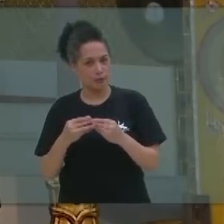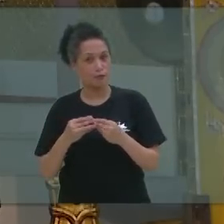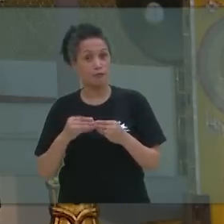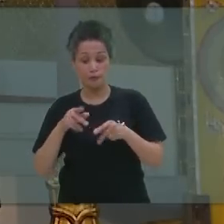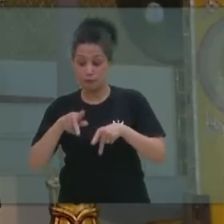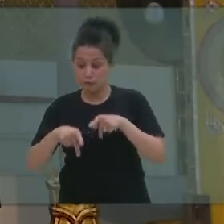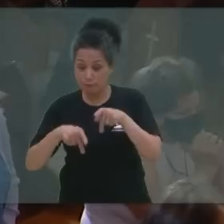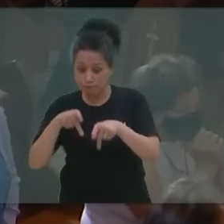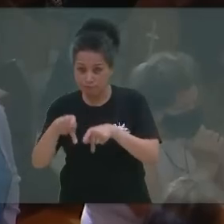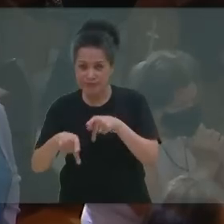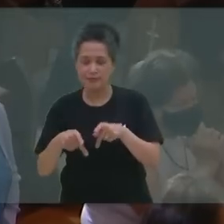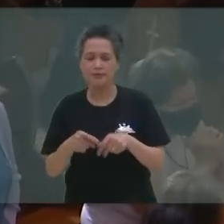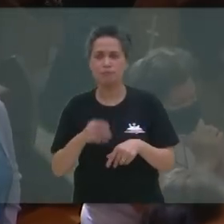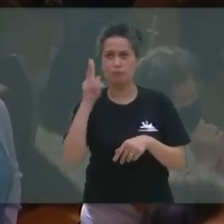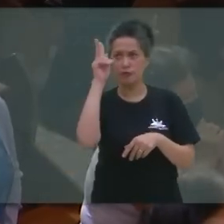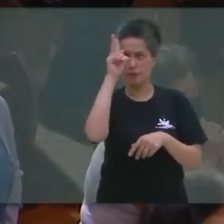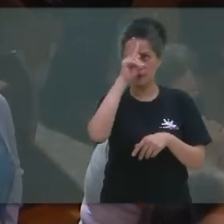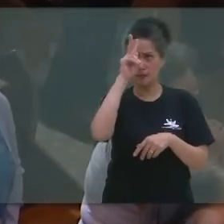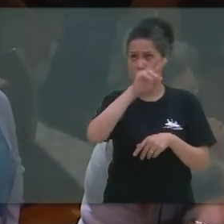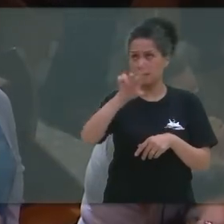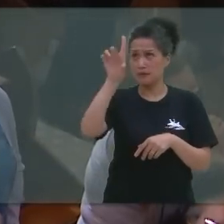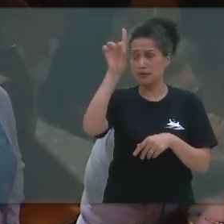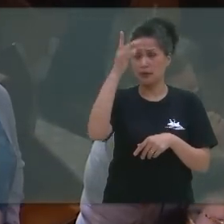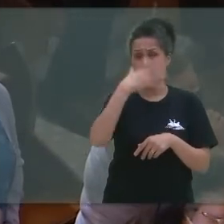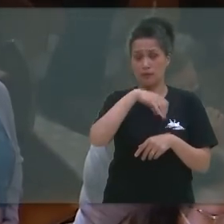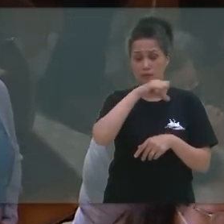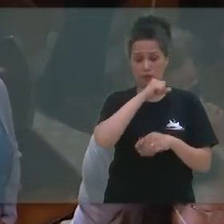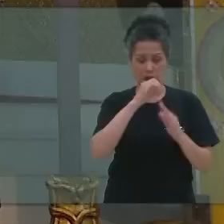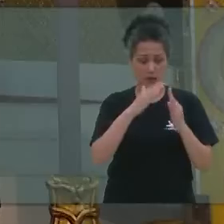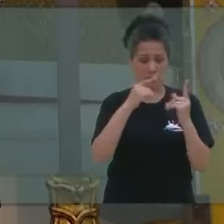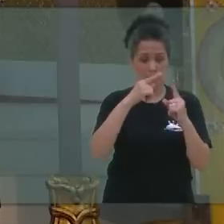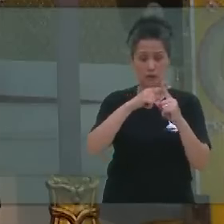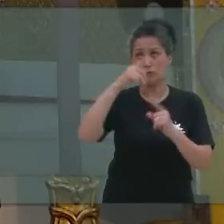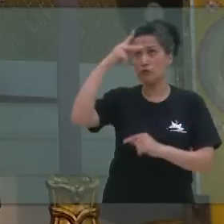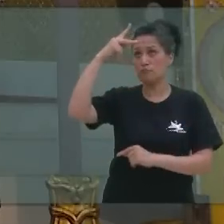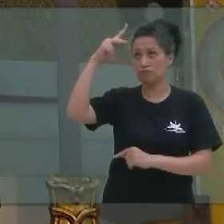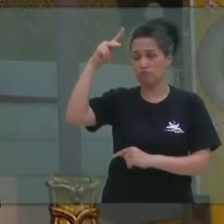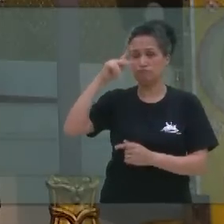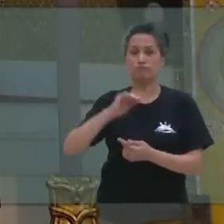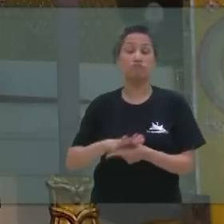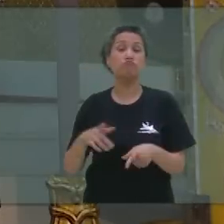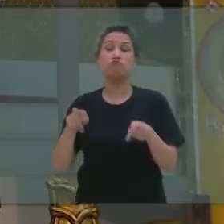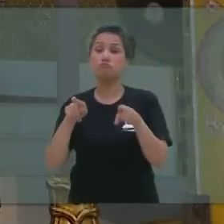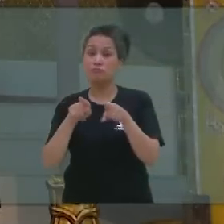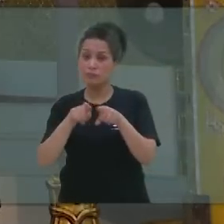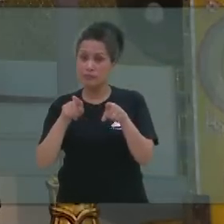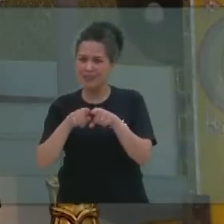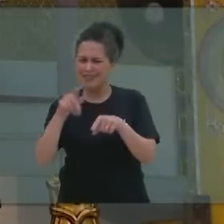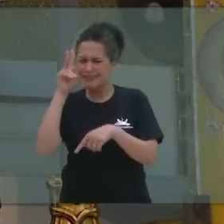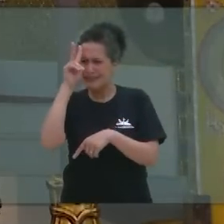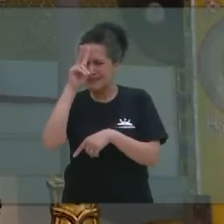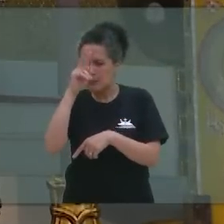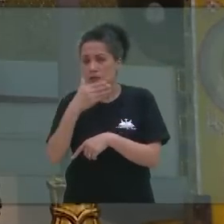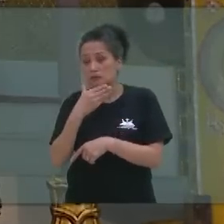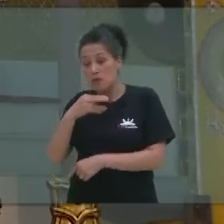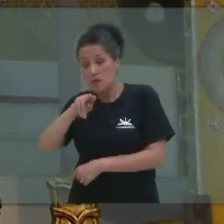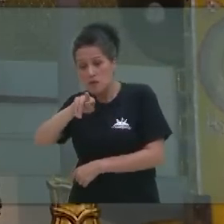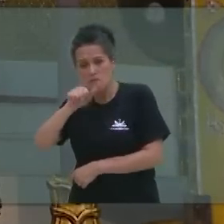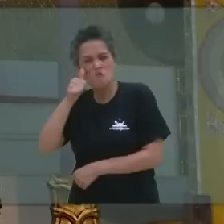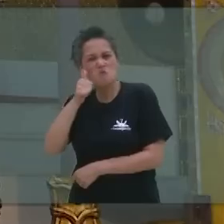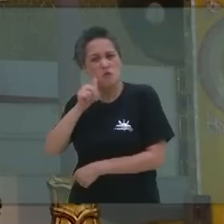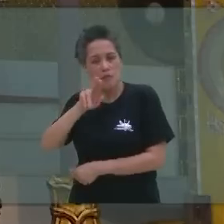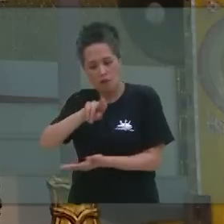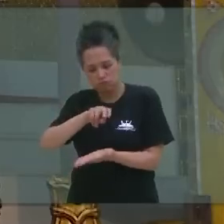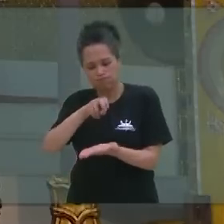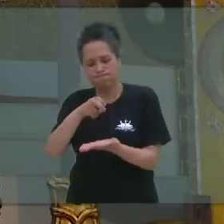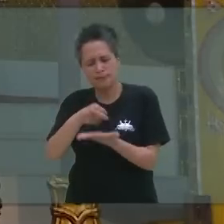do vosso povo. Lembrai-vos, ó Pai, da vossa Igreja. Lembrai-vos também dos nossos irmãos e irmãs que morreram na